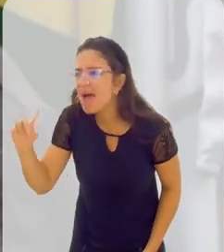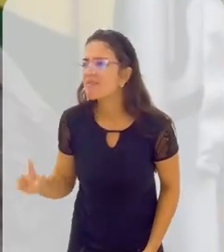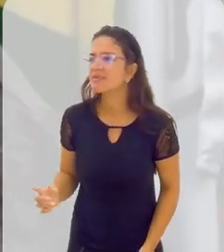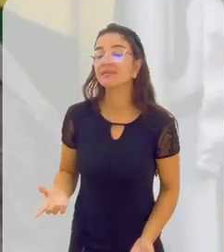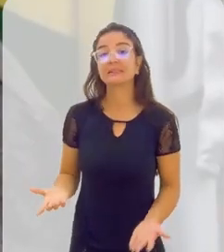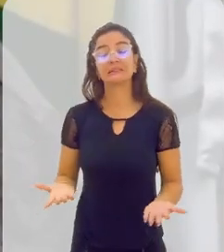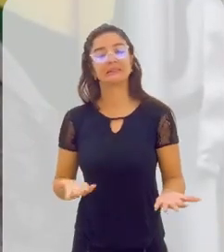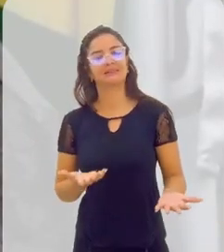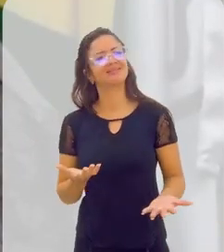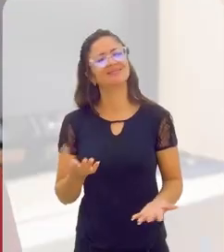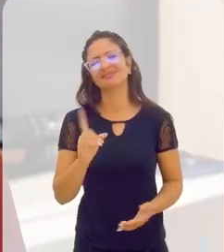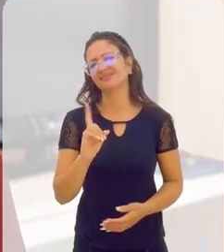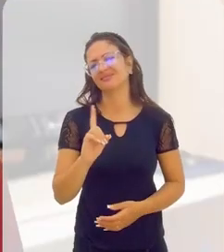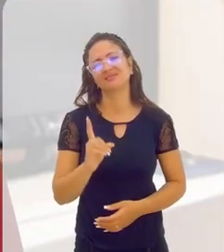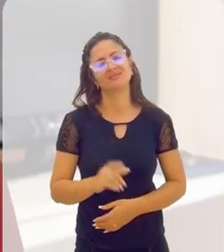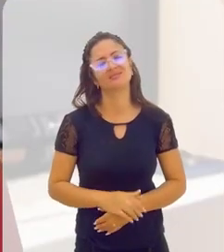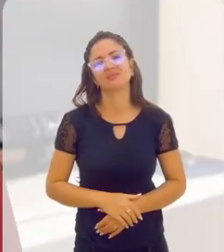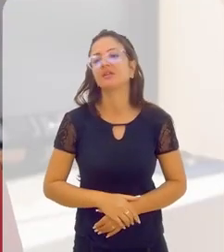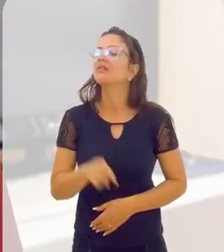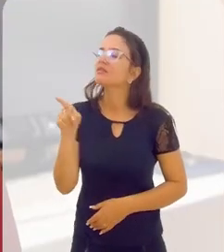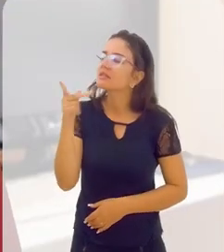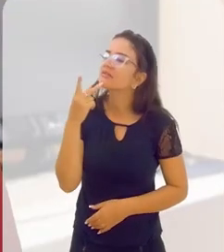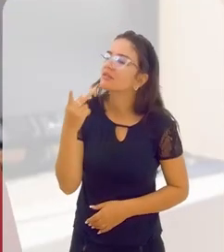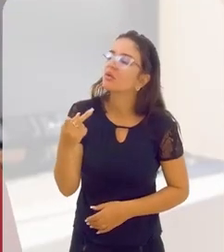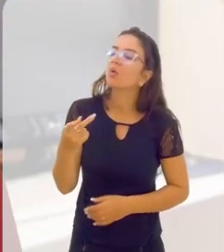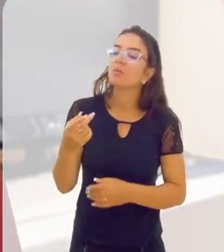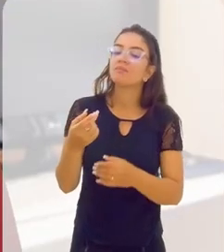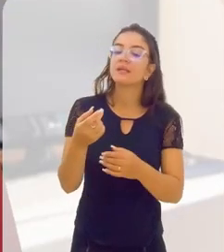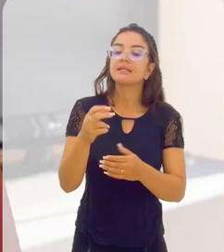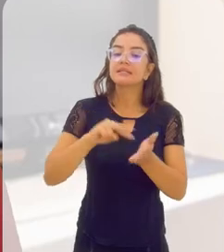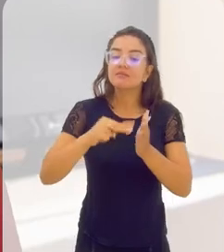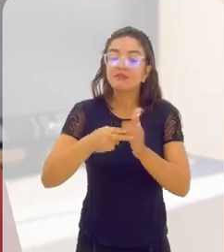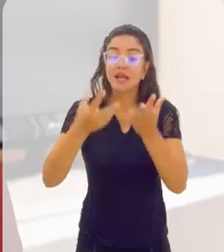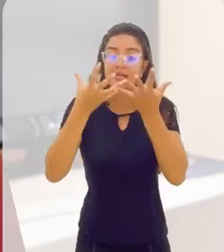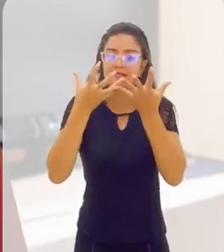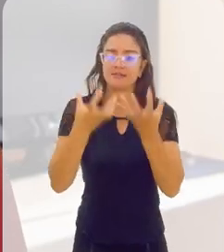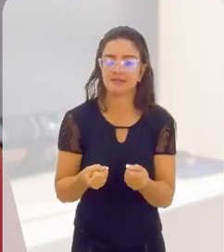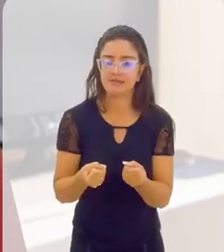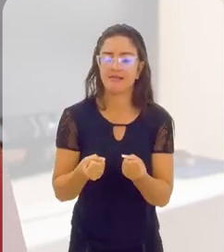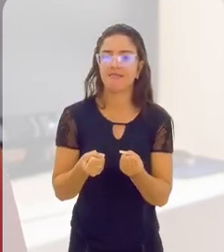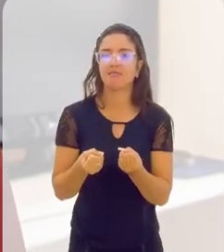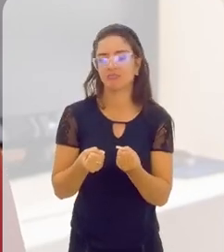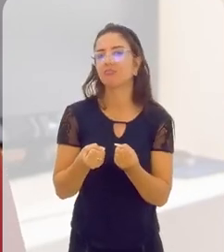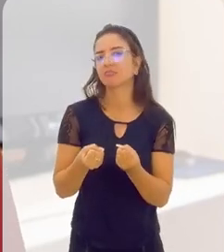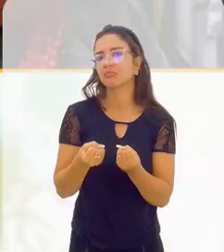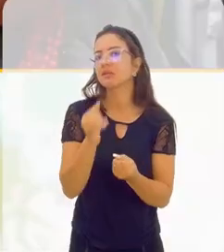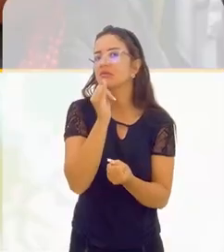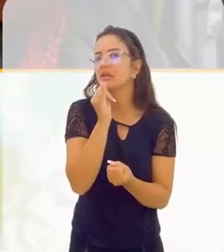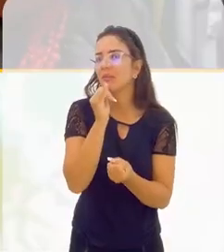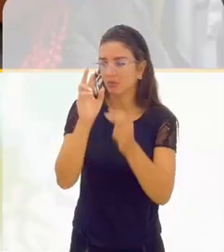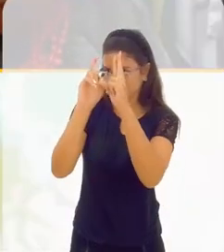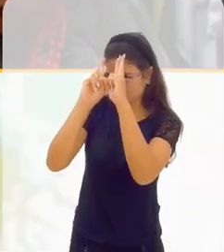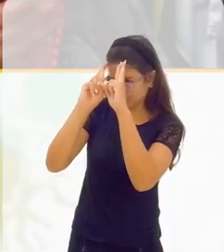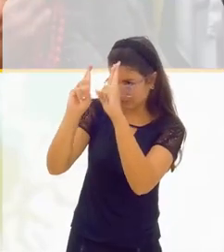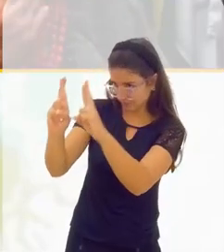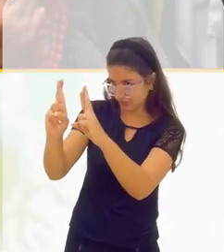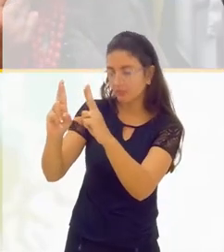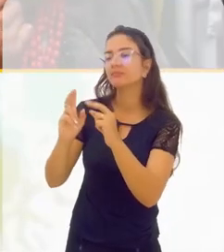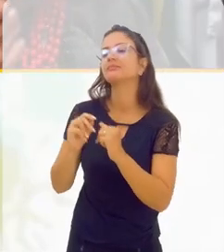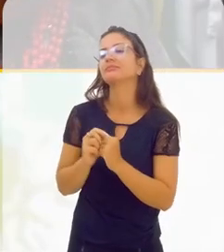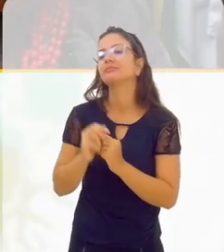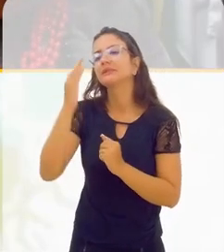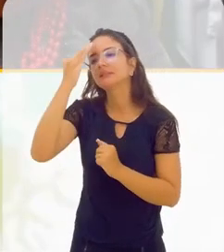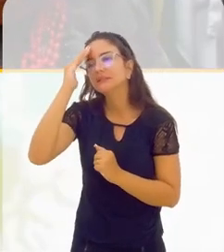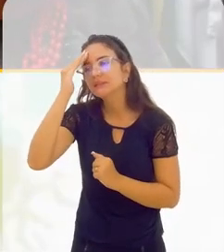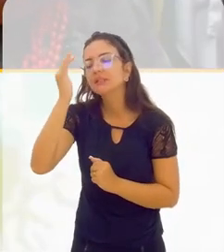assim E você tá falando de aceitação também Além Do respeito lógico